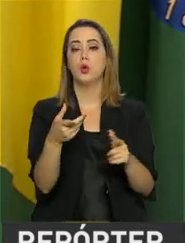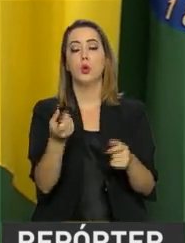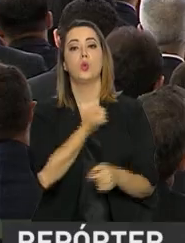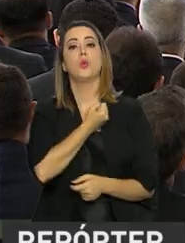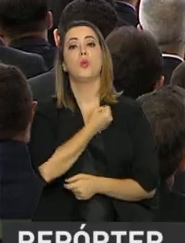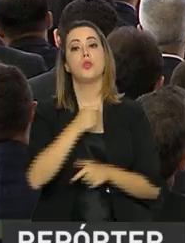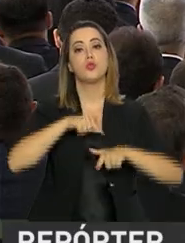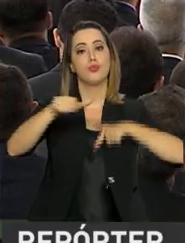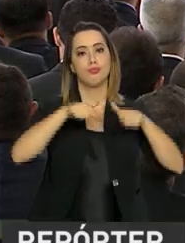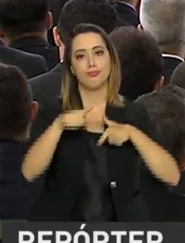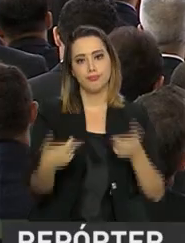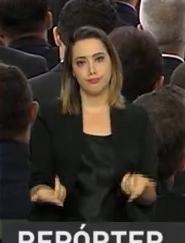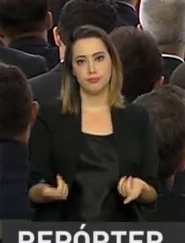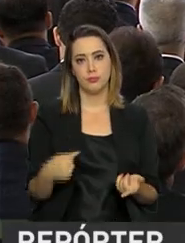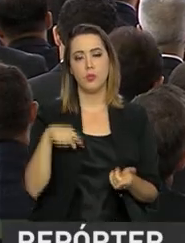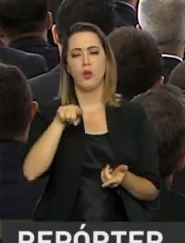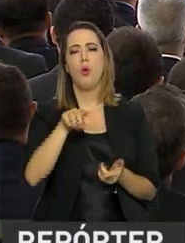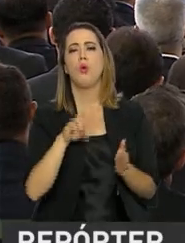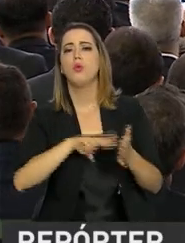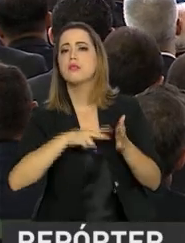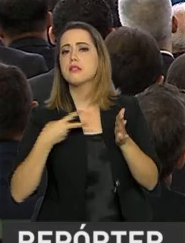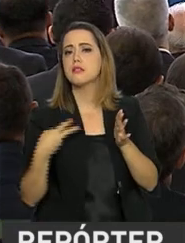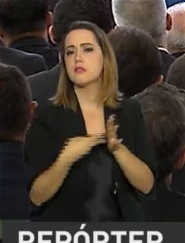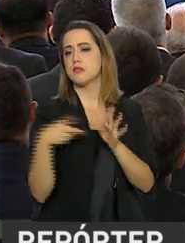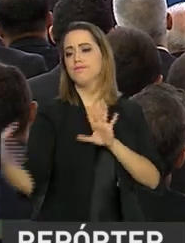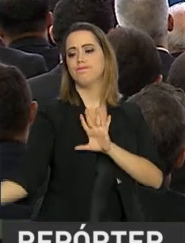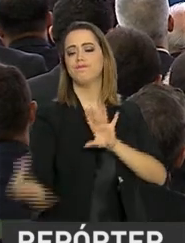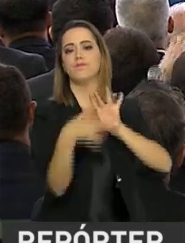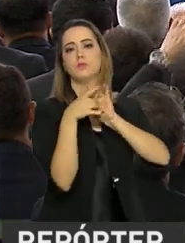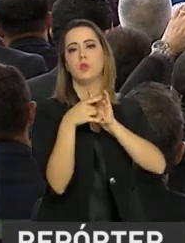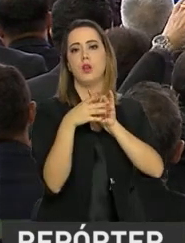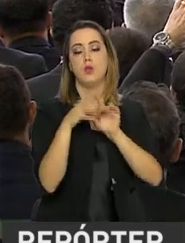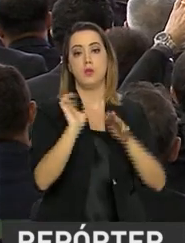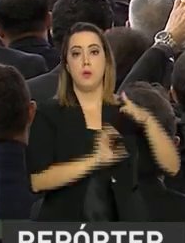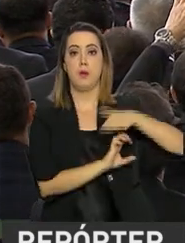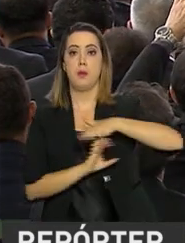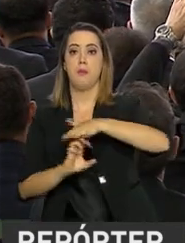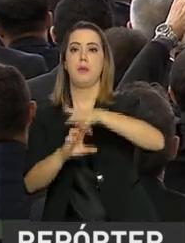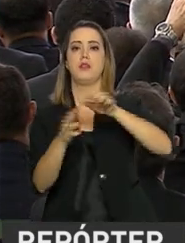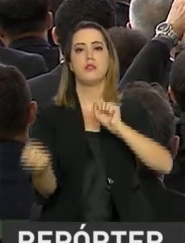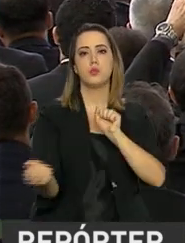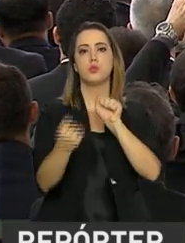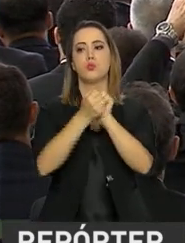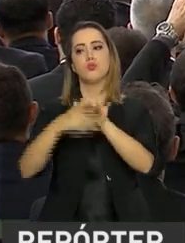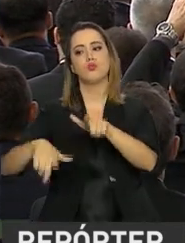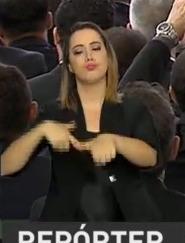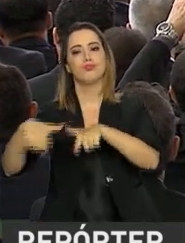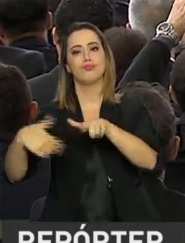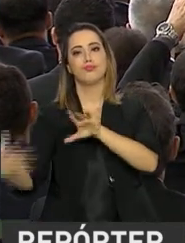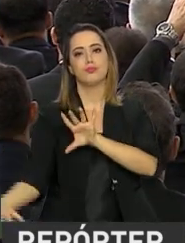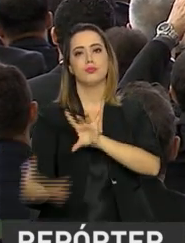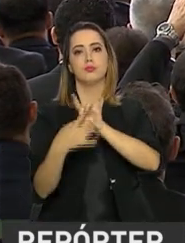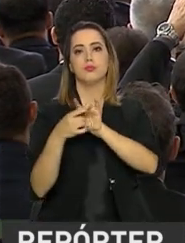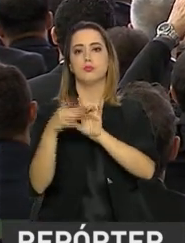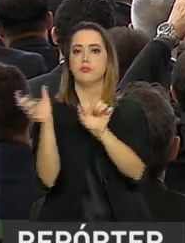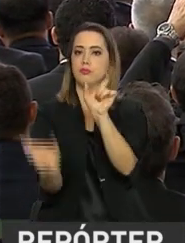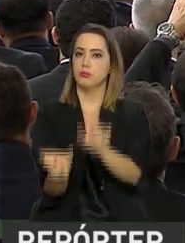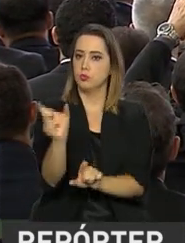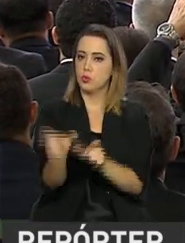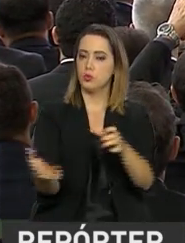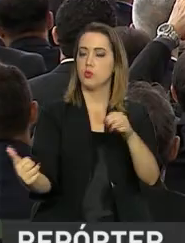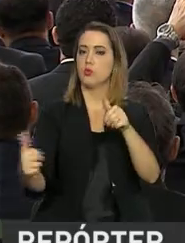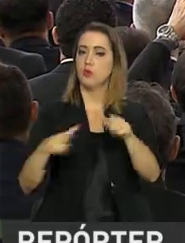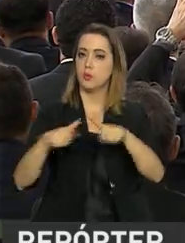então isto é significa a interação do empregador como empregado e portanto o desenvolvimento